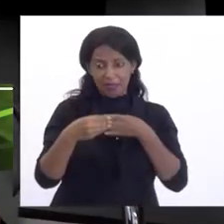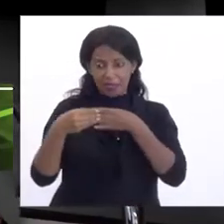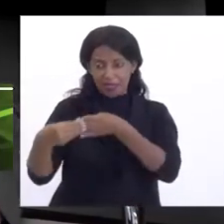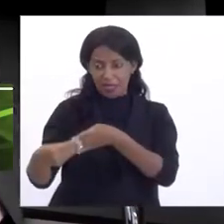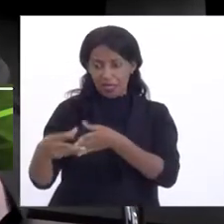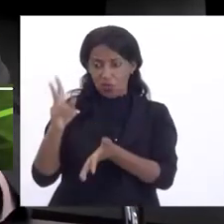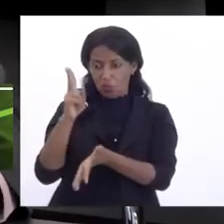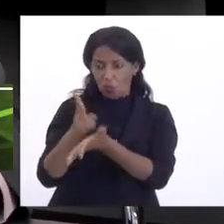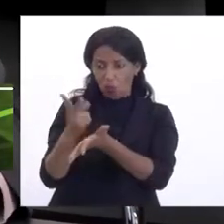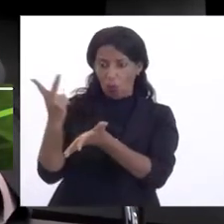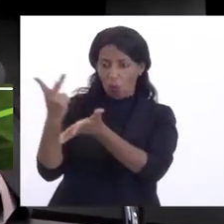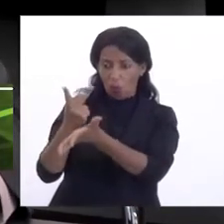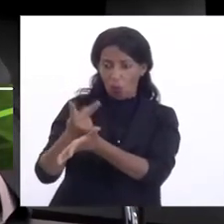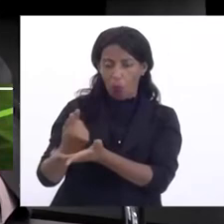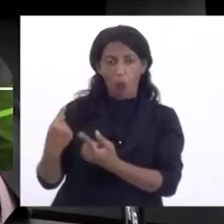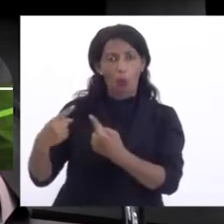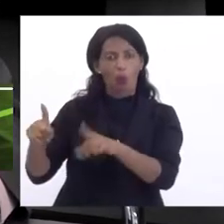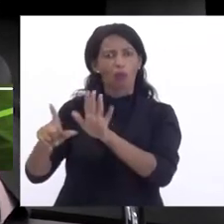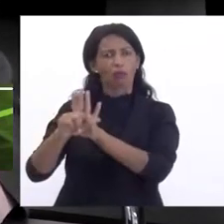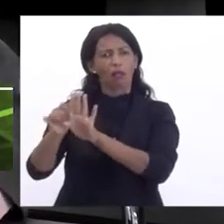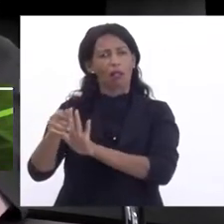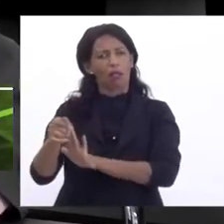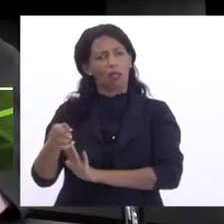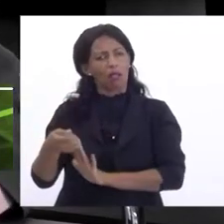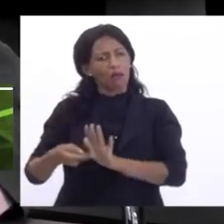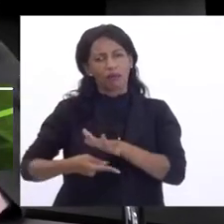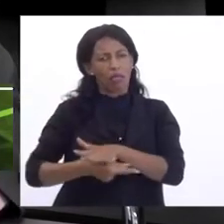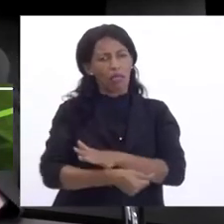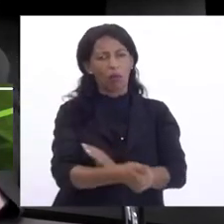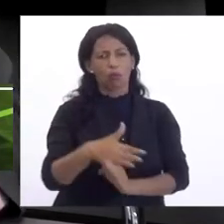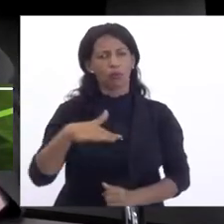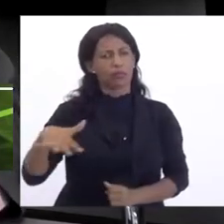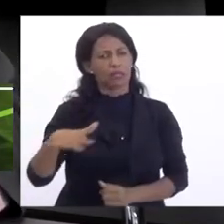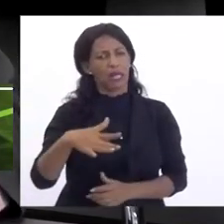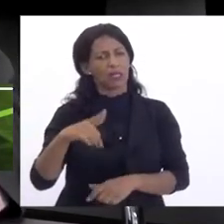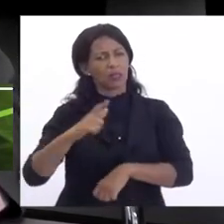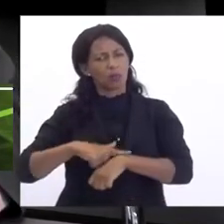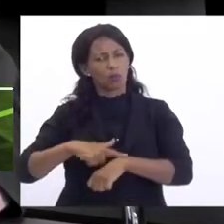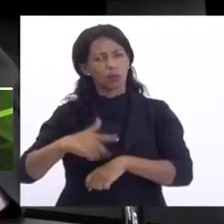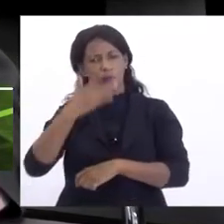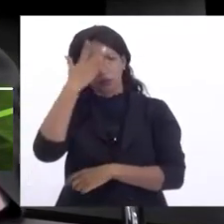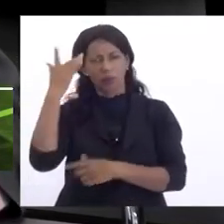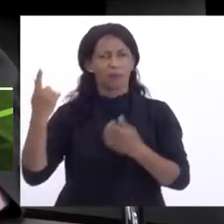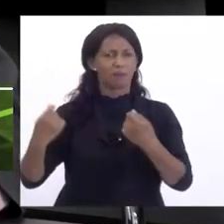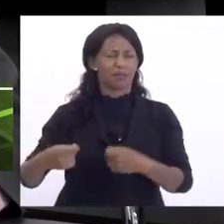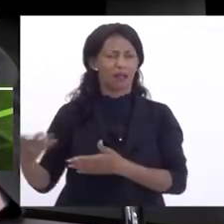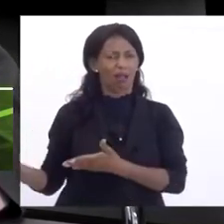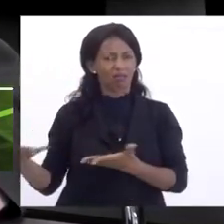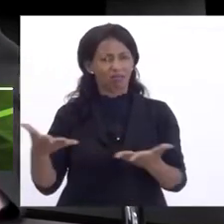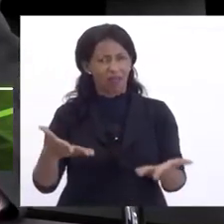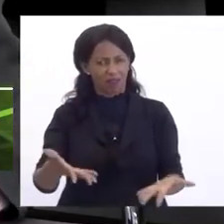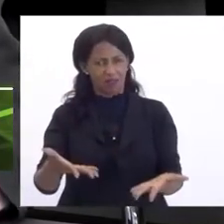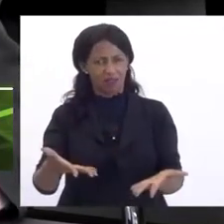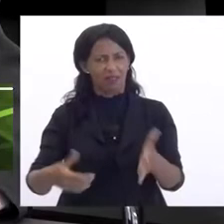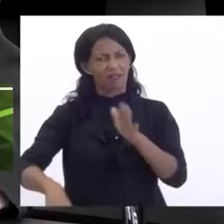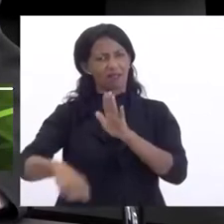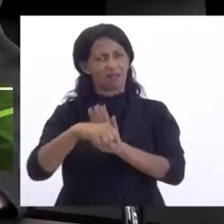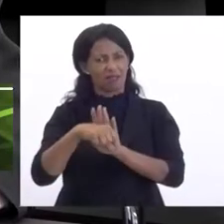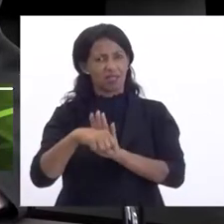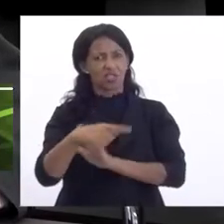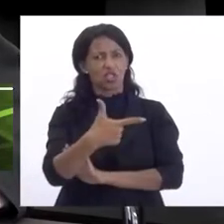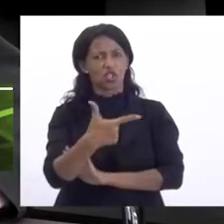descumprindo com a lei e deixou de aplicar recursos na área quando as pessoas mais precisavam. Trazer à baila a crise